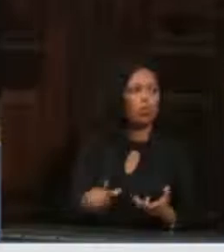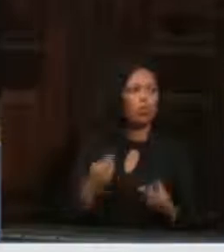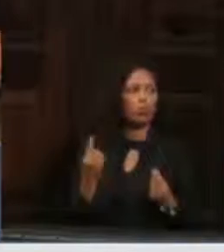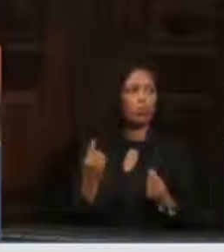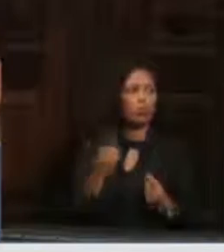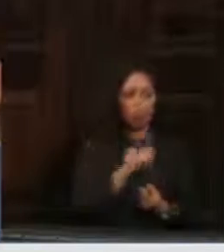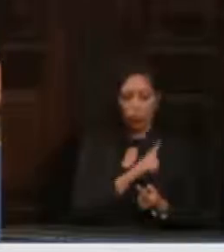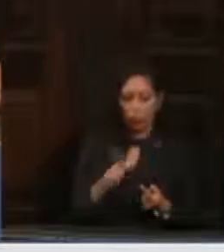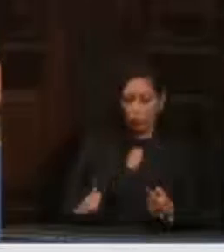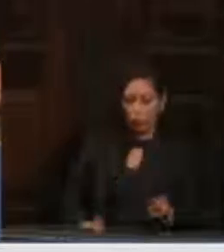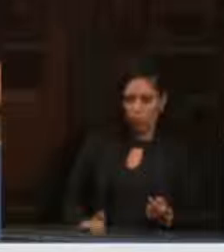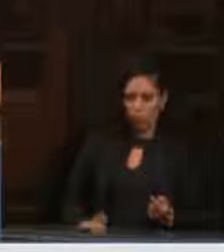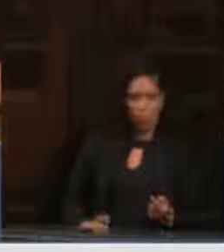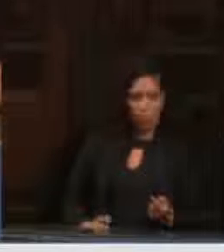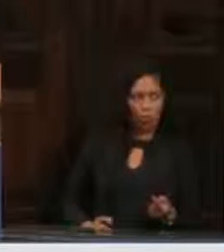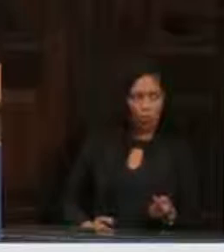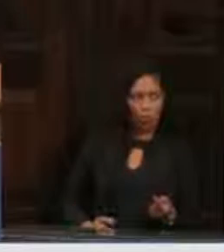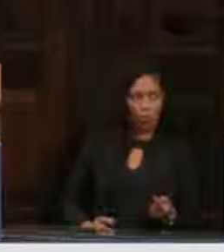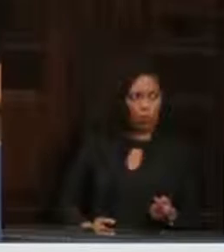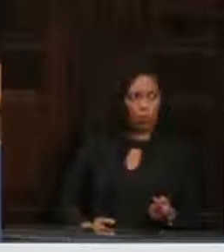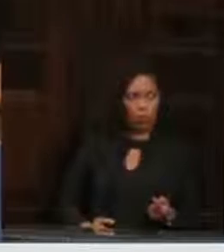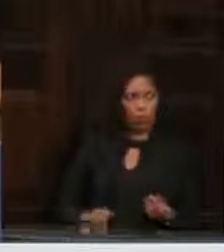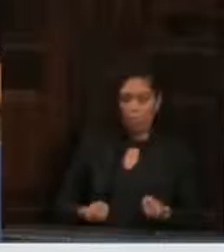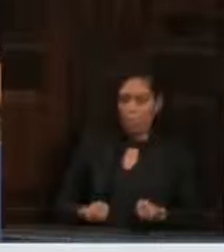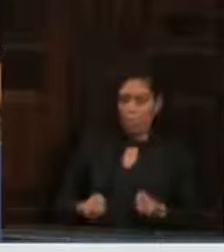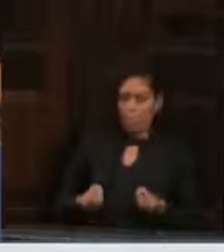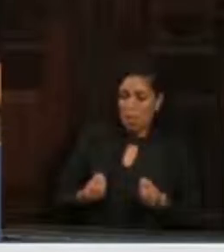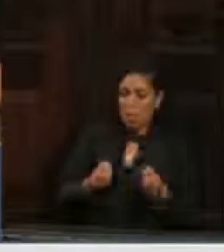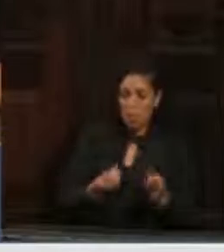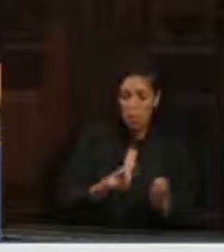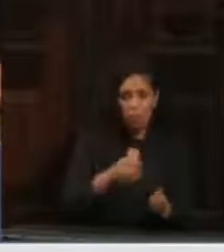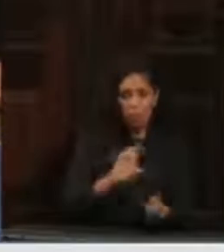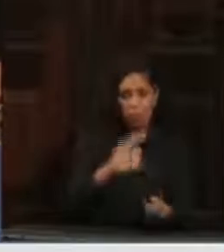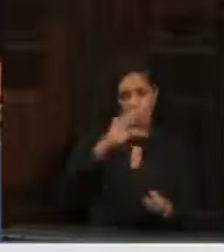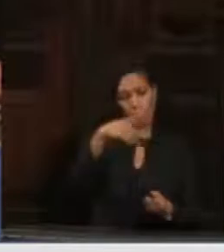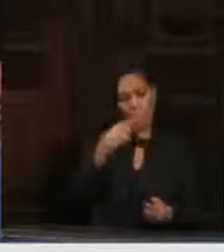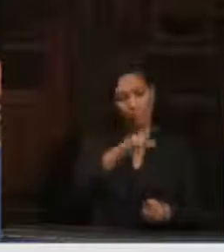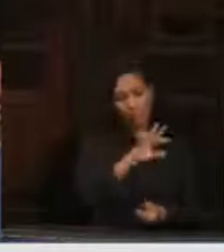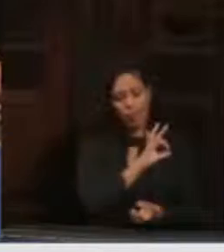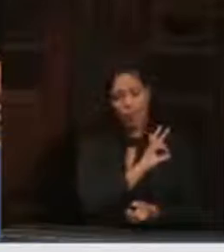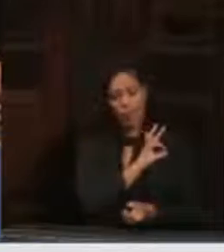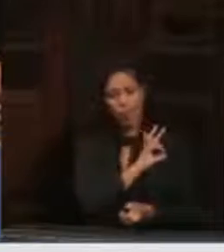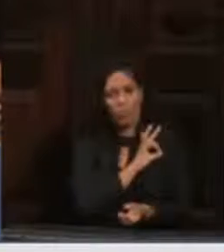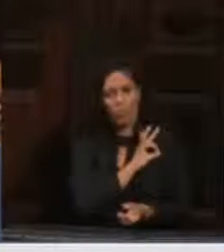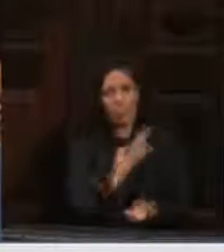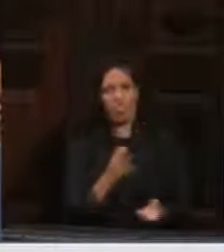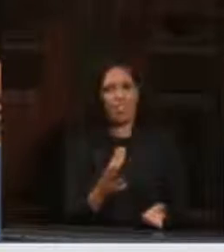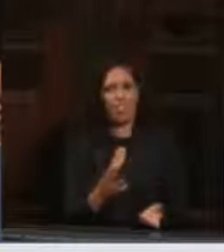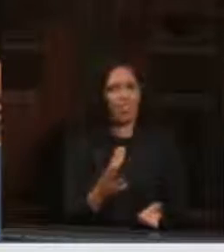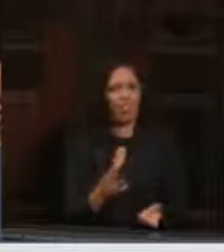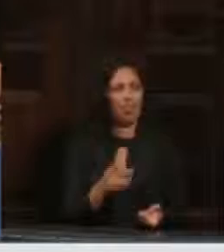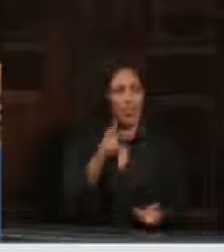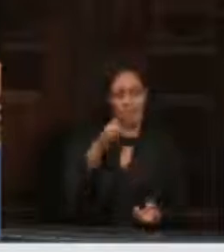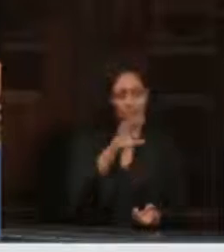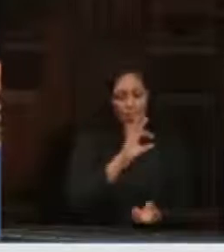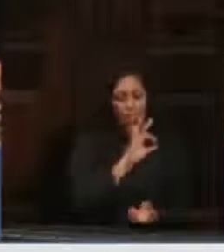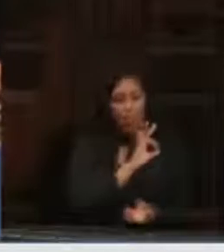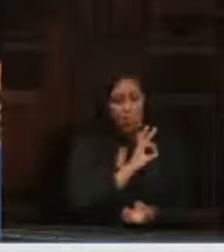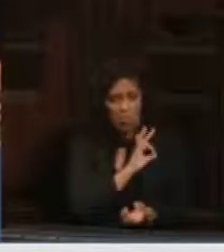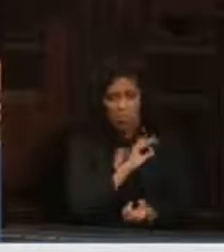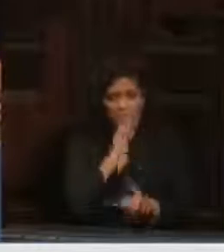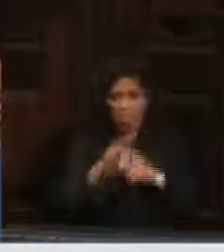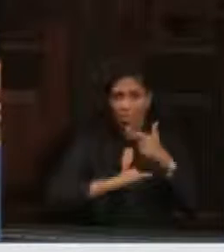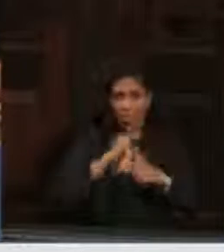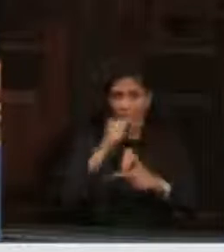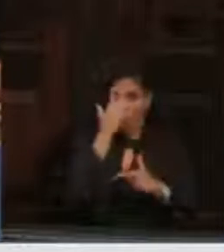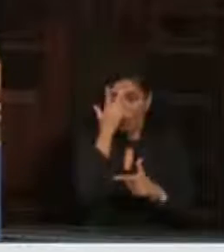governador relegando para a mão desse policial que está na ponta, que já tem todo o seu trabalho fragilizado, sim.